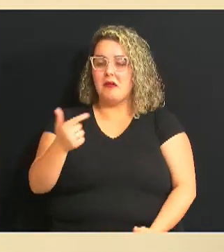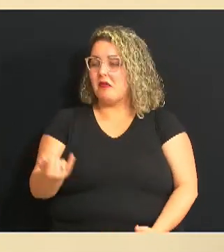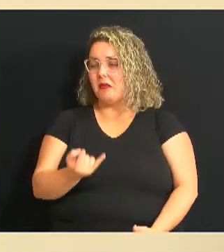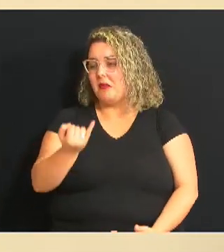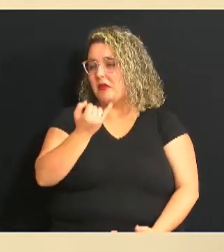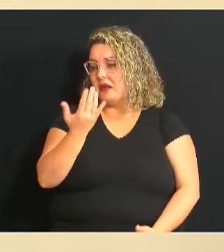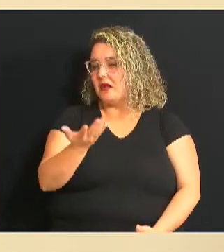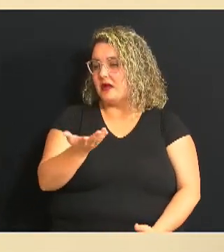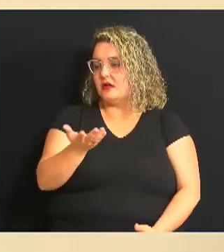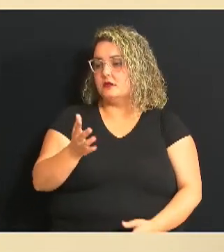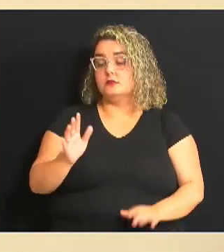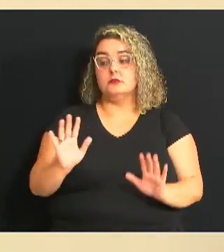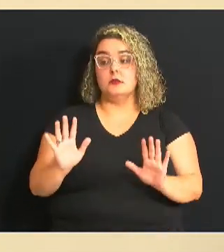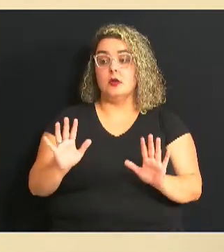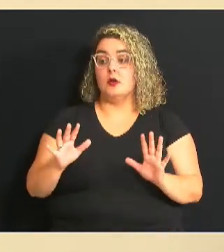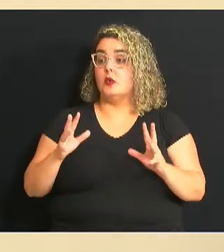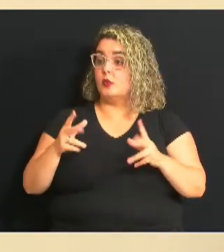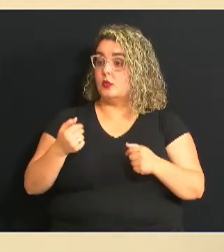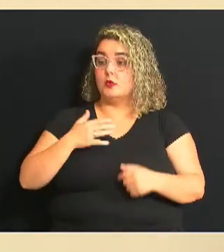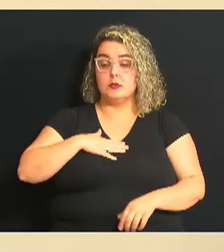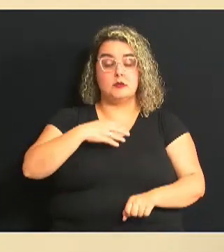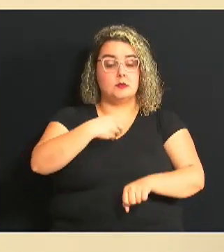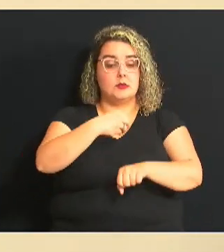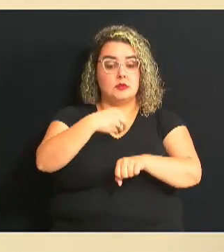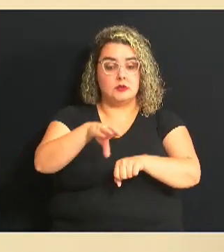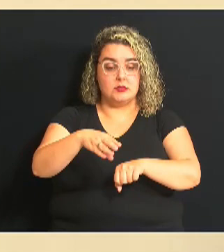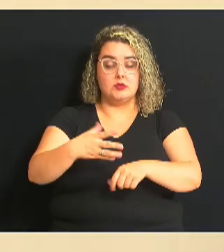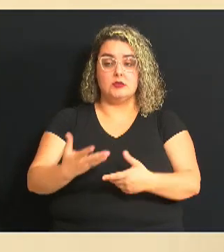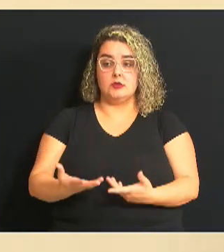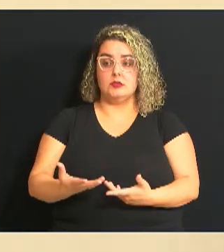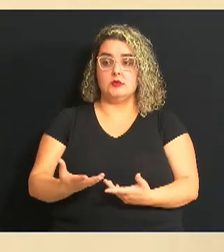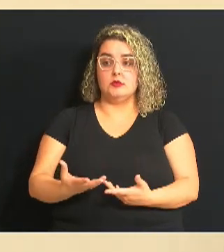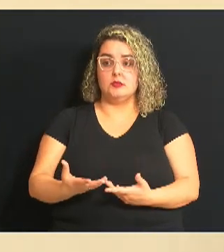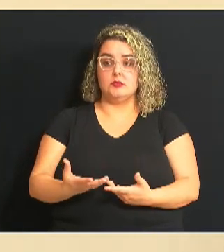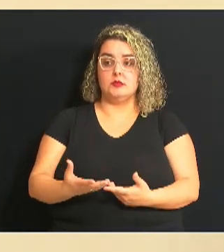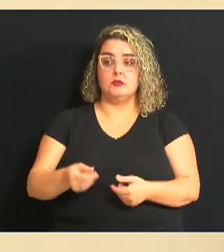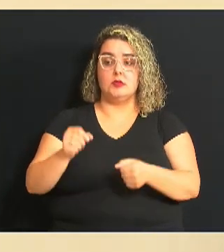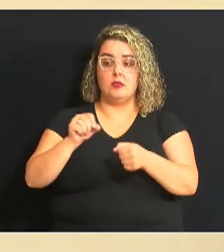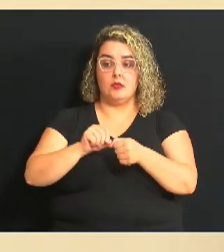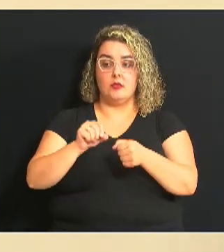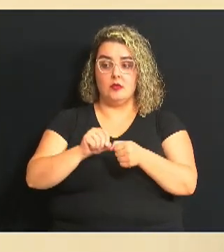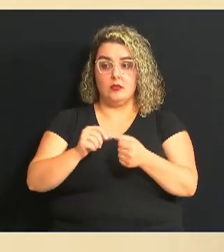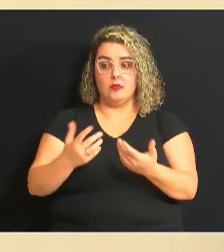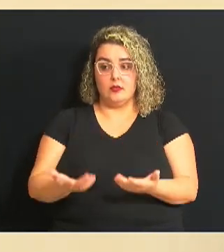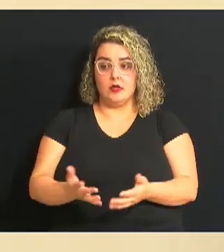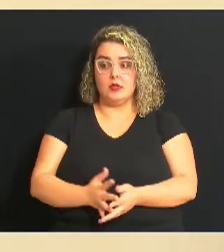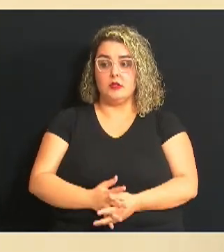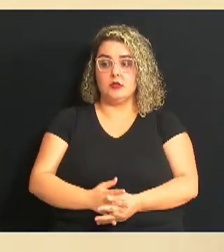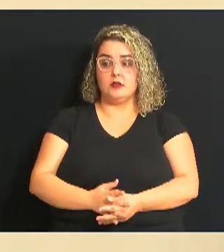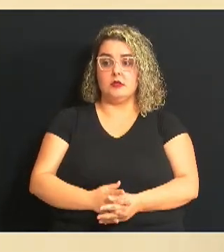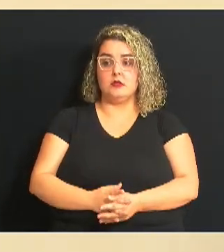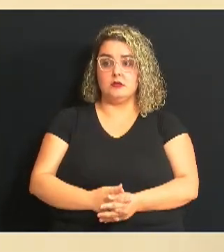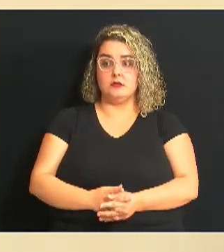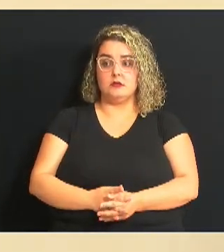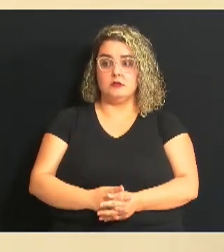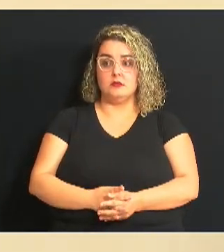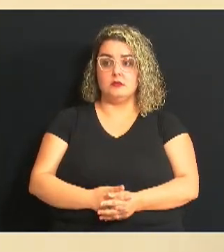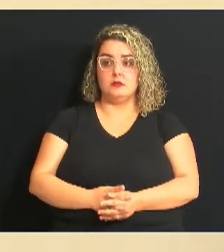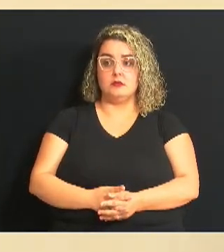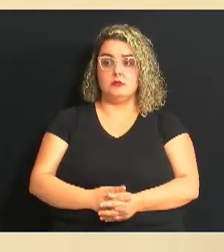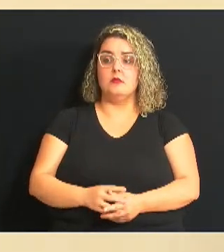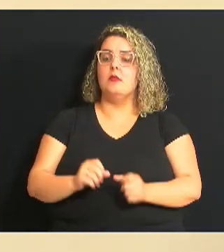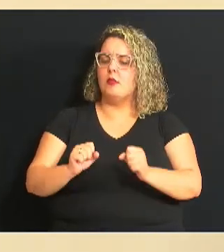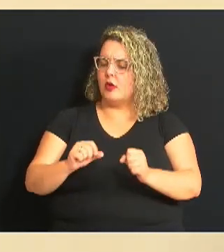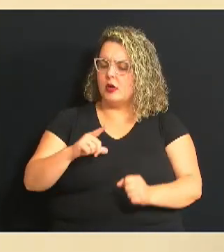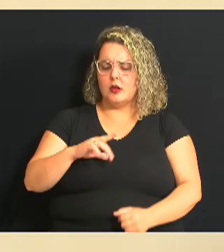todas as minhas indicações, elas são feitas pode ter toda certeza,